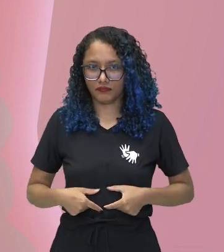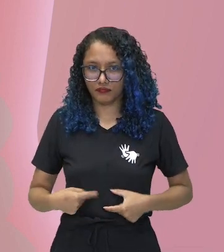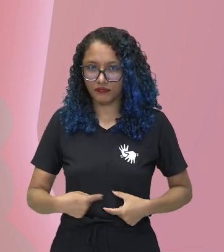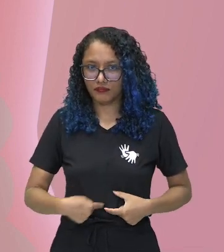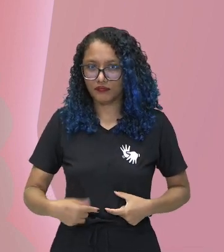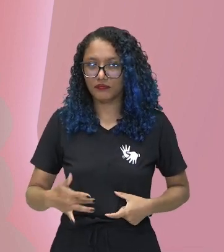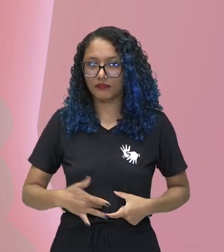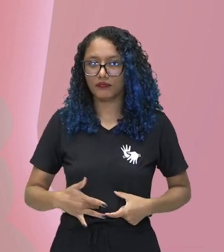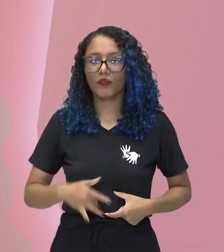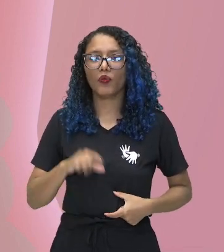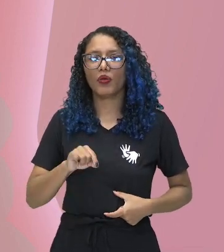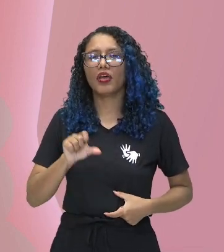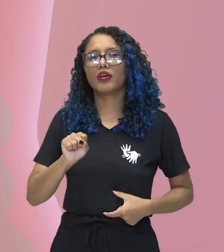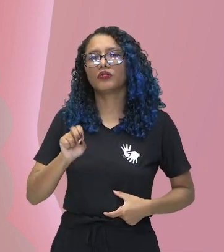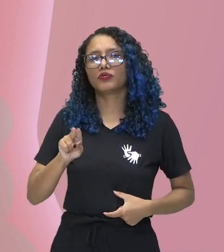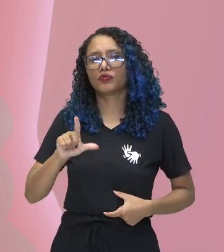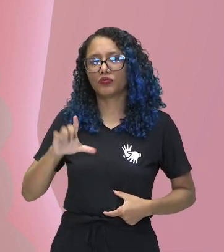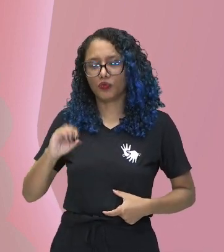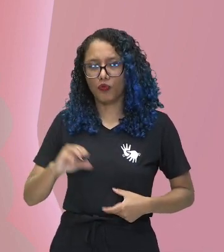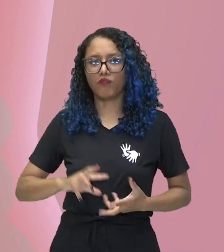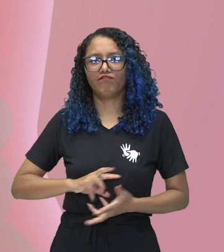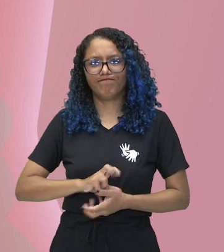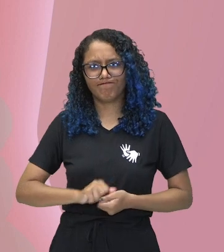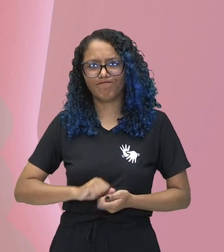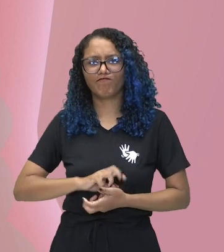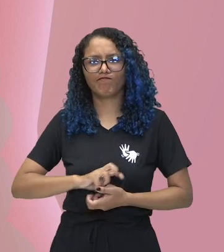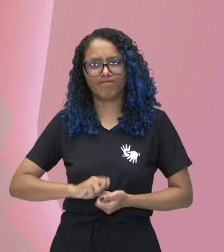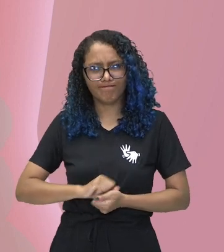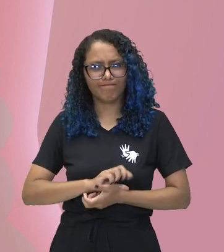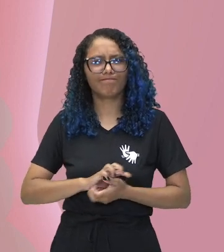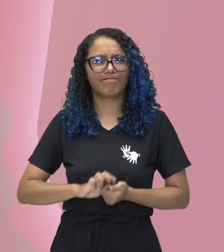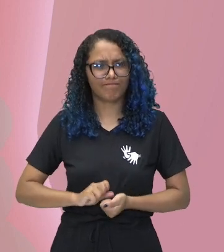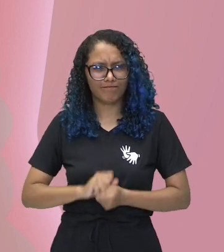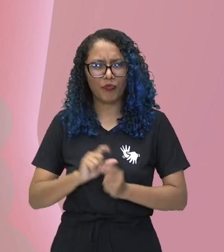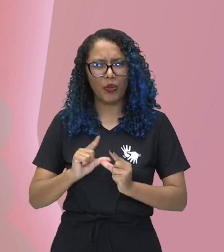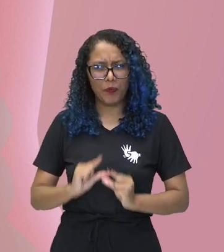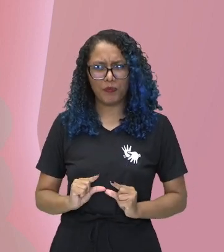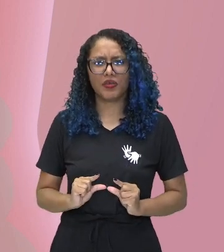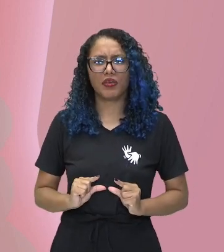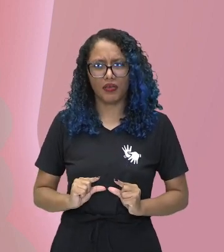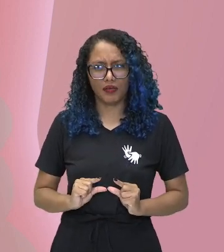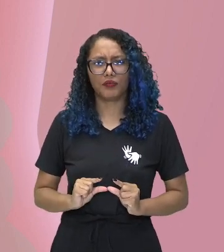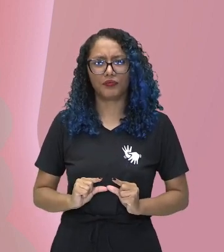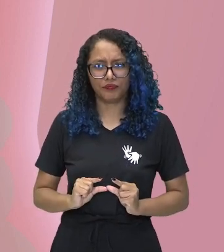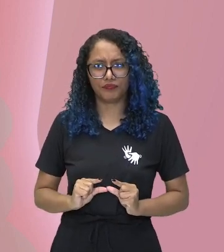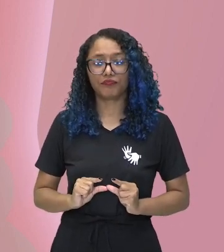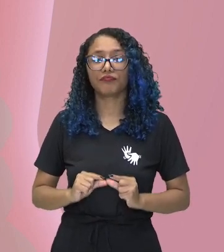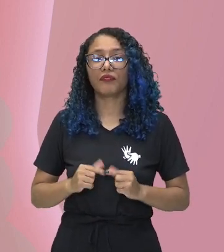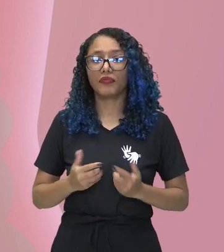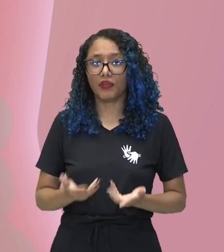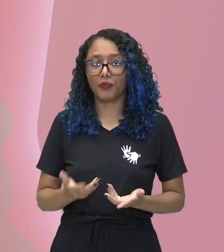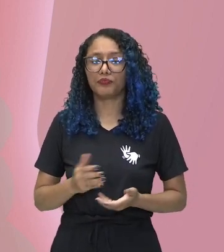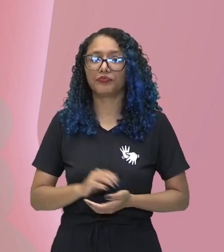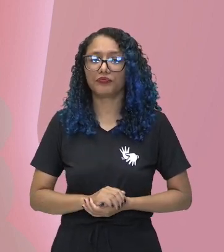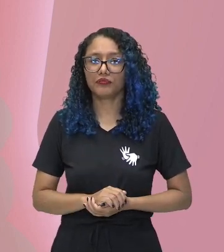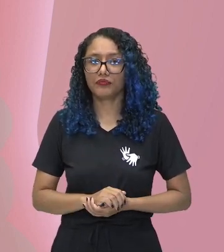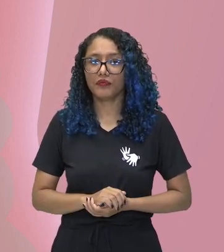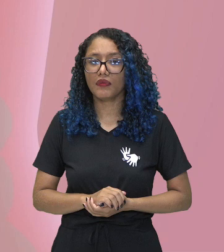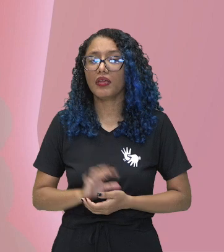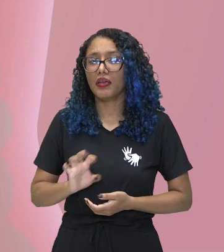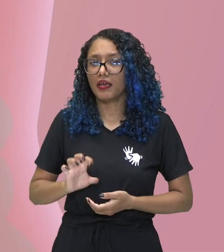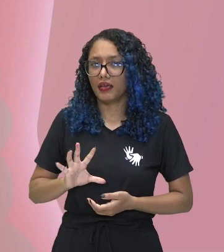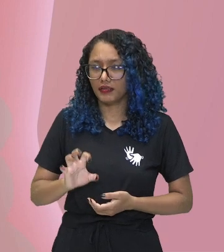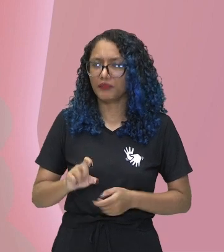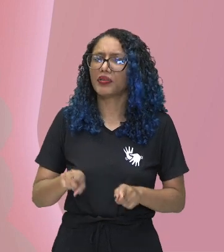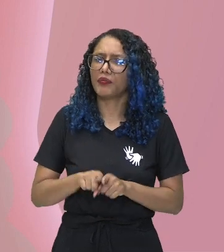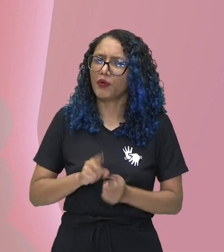sucos gástricos entram em ação, quebrando ainda mais o bolo em componentes menores. No estômago, as enzimas continuam a